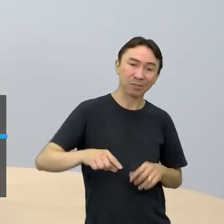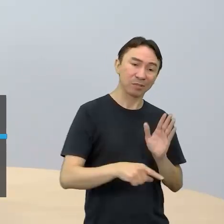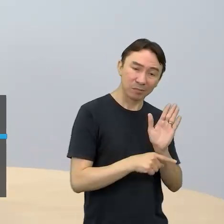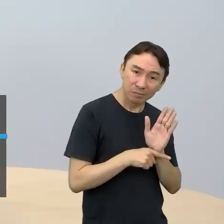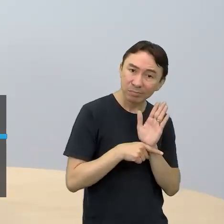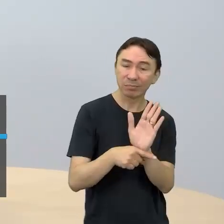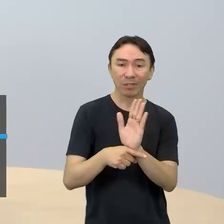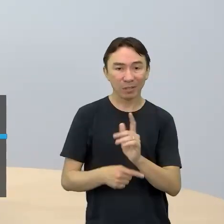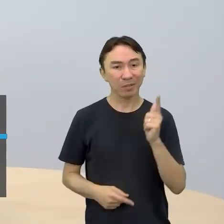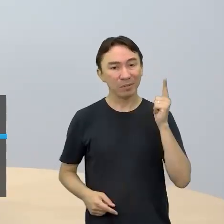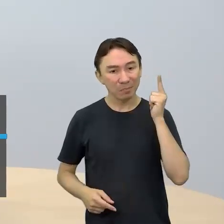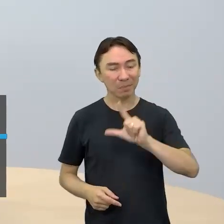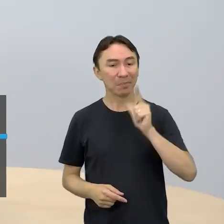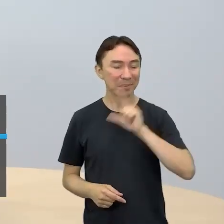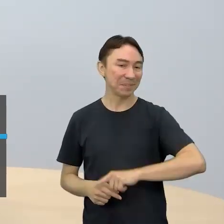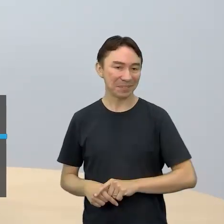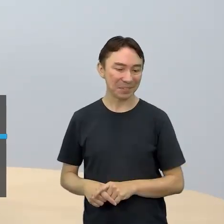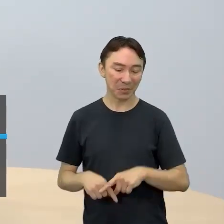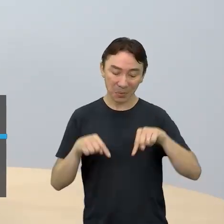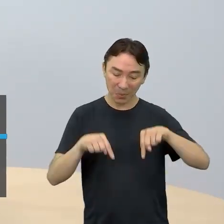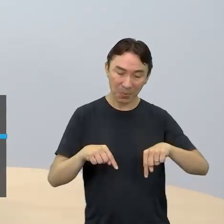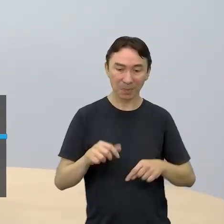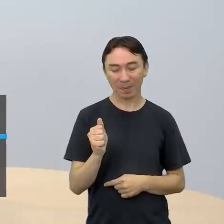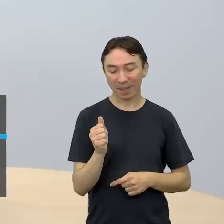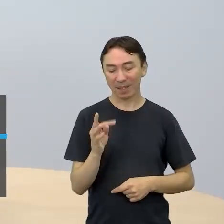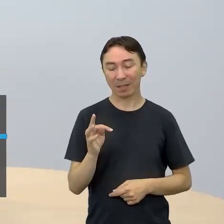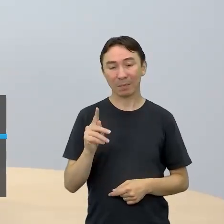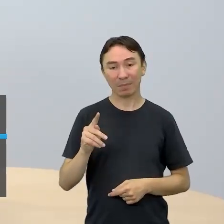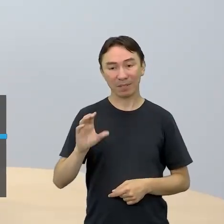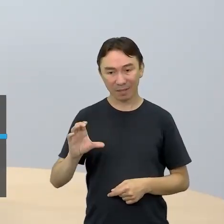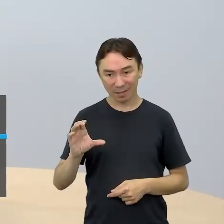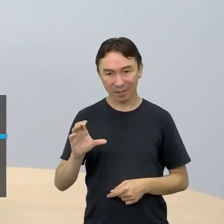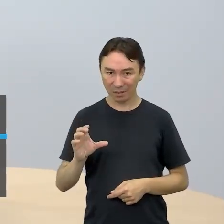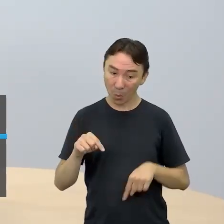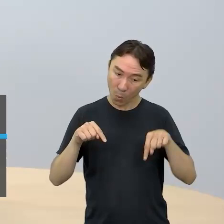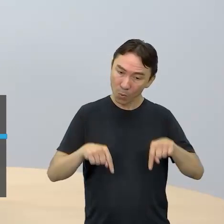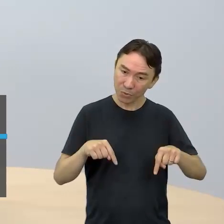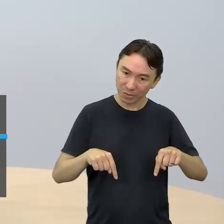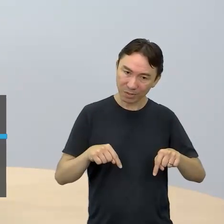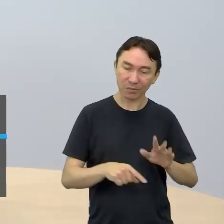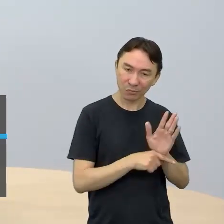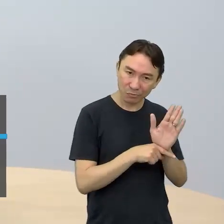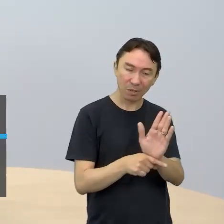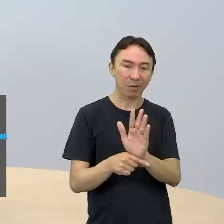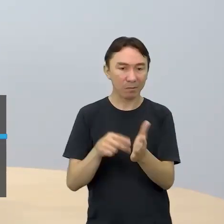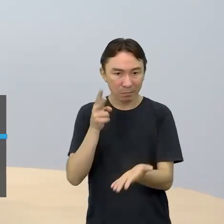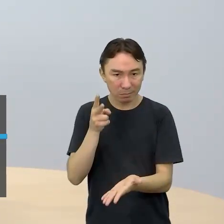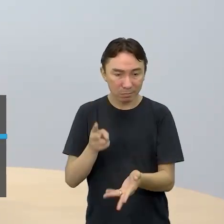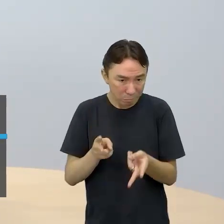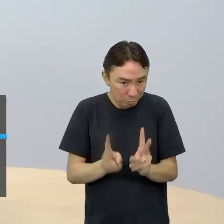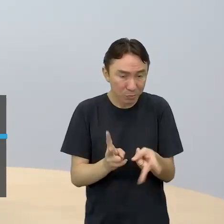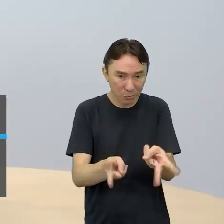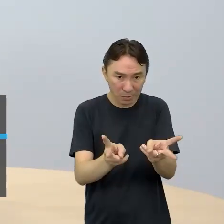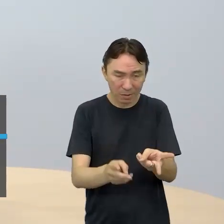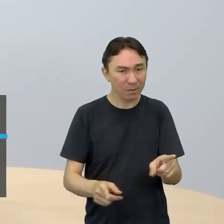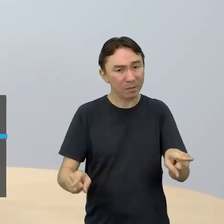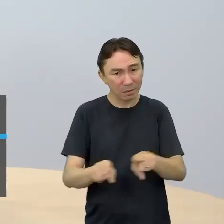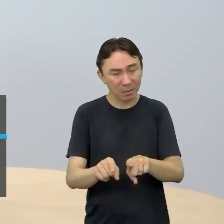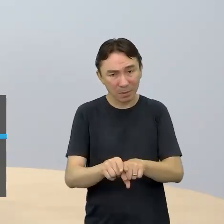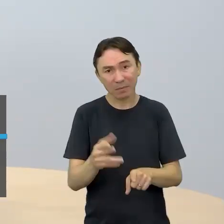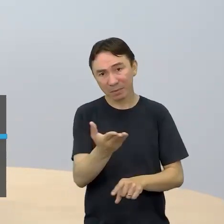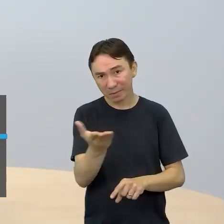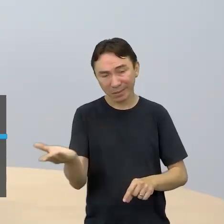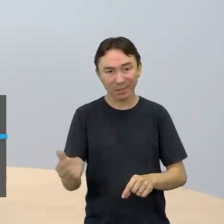né, nessa caminhada ao longo da formação de hoje, e vocês vão completando aí ao longo do dia